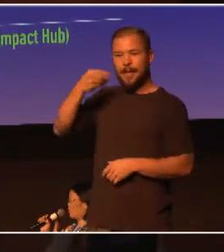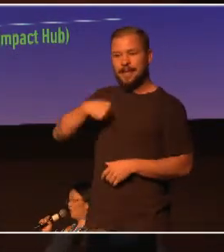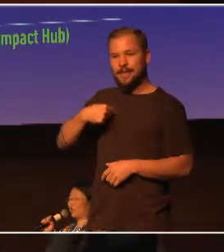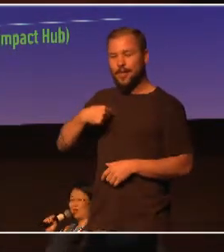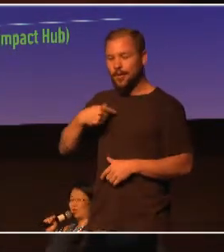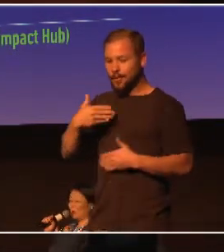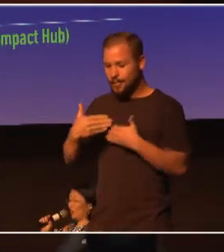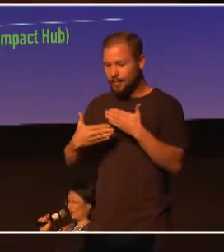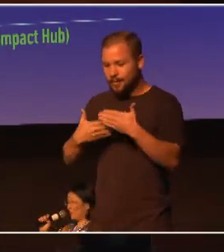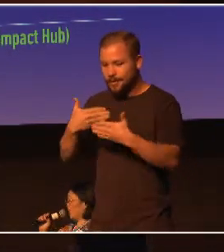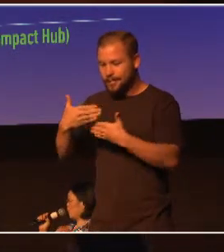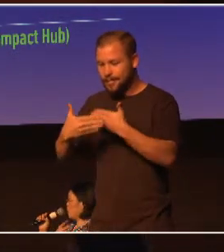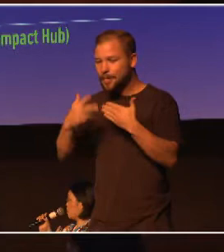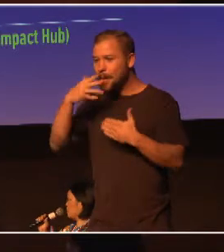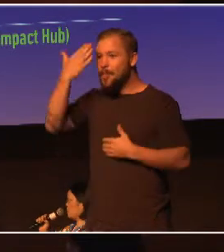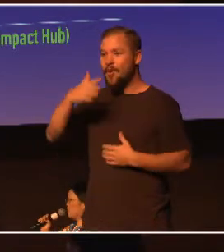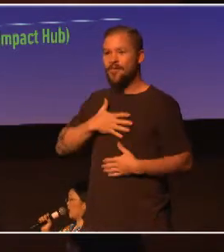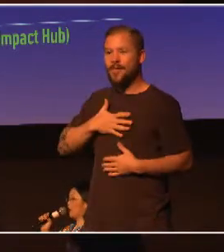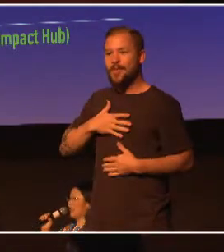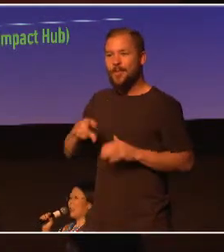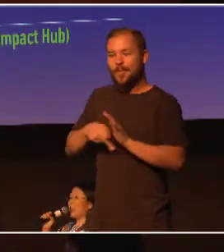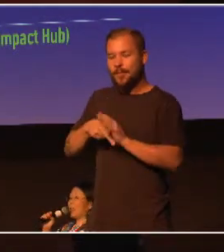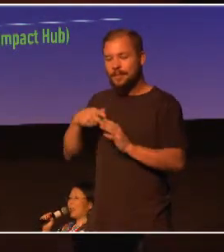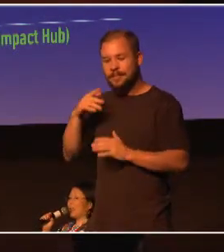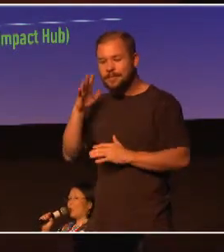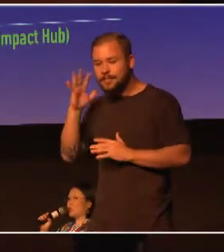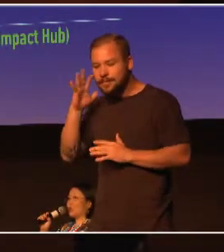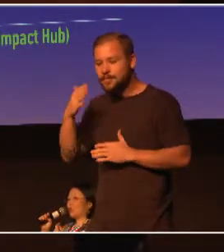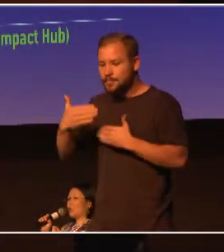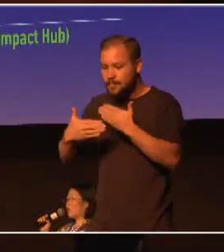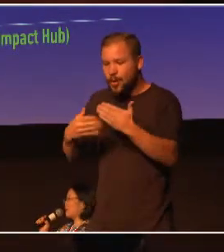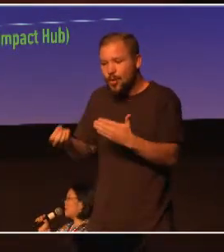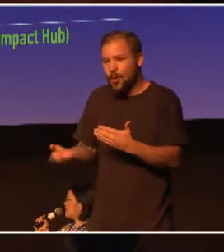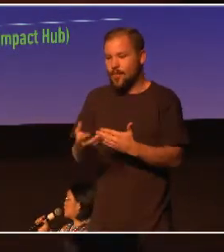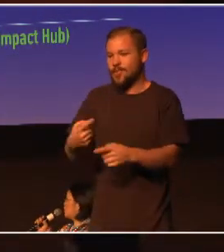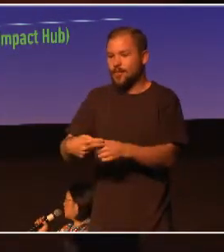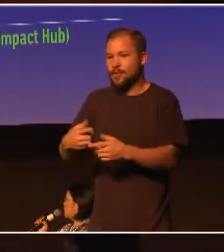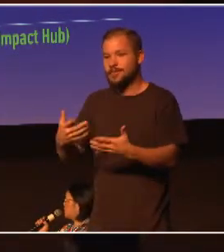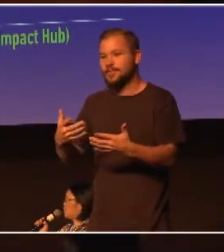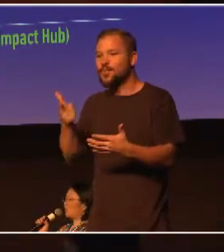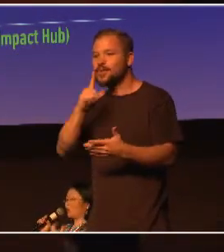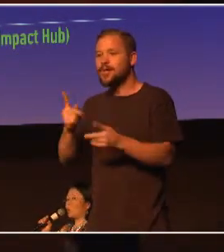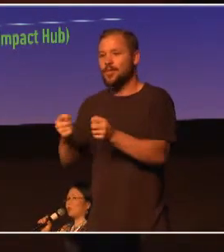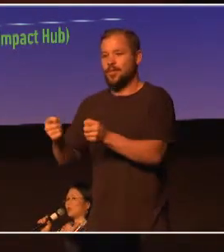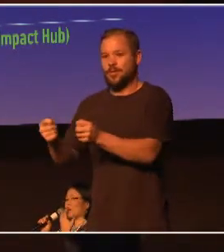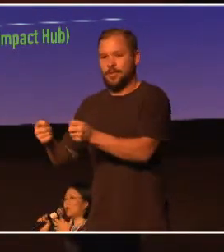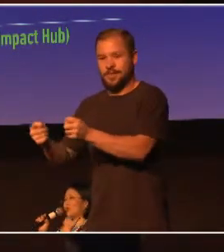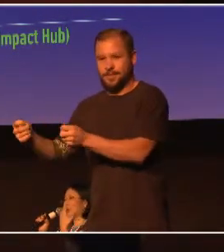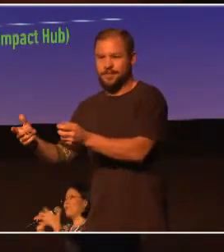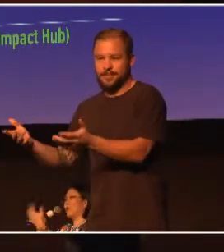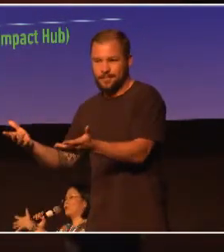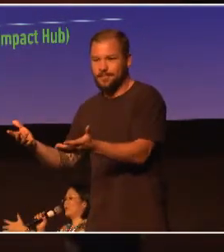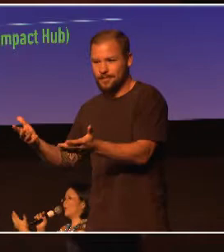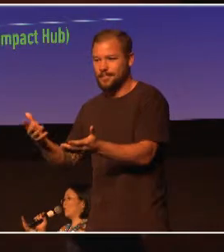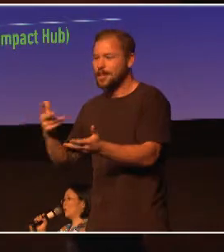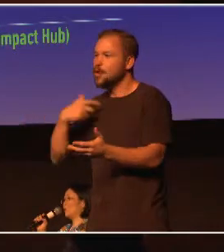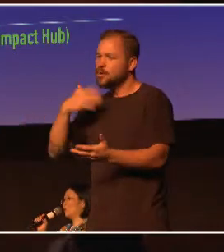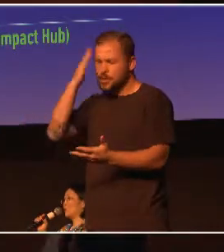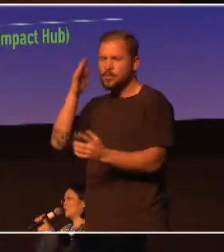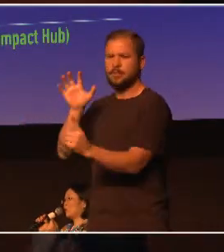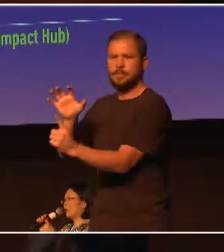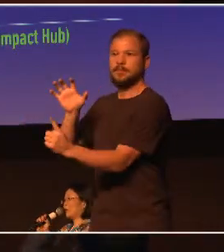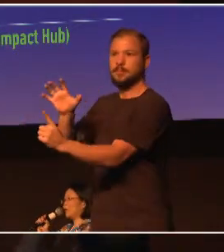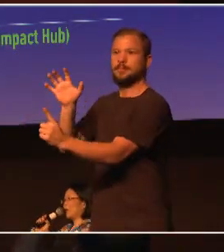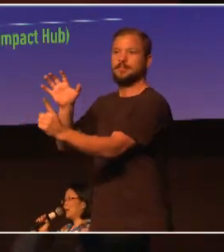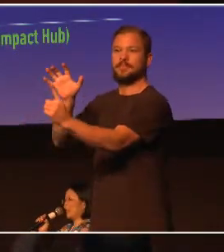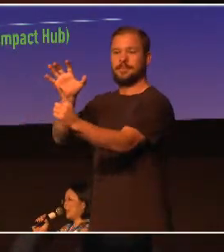precisa de muito engajamento nosso também. E é uma coisa que a gente não consegue medir o retorno. Você sabe que você está impactando as pessoas,